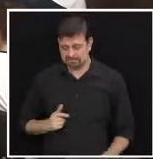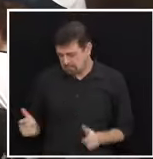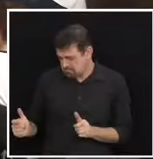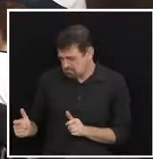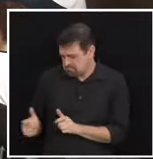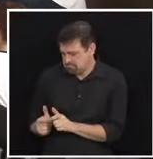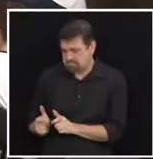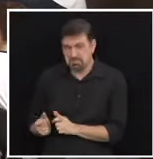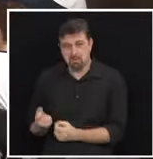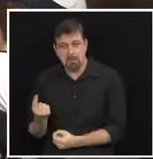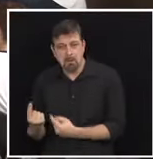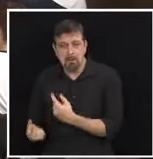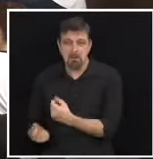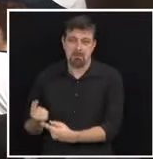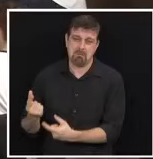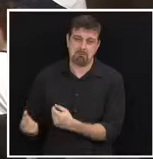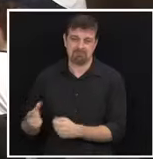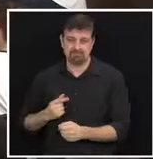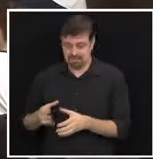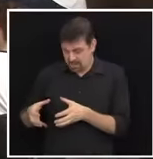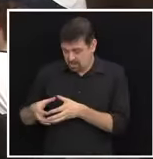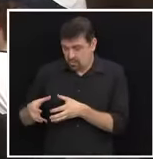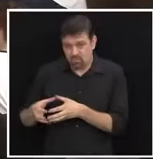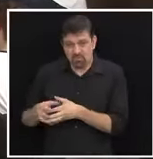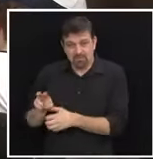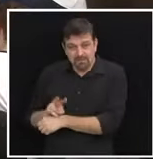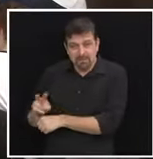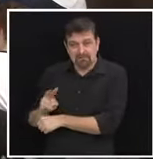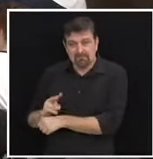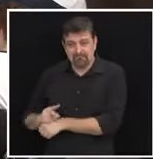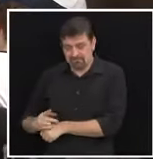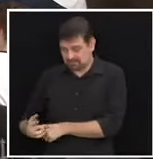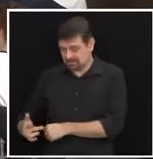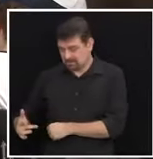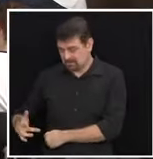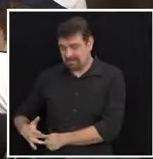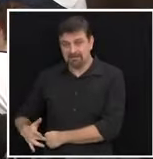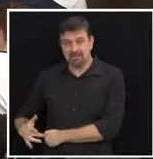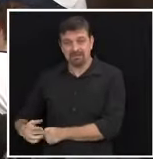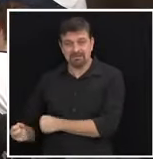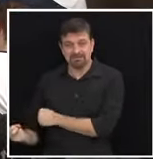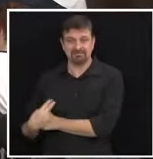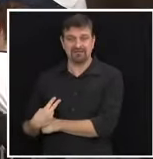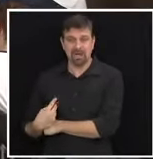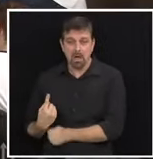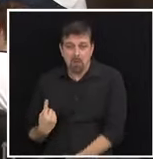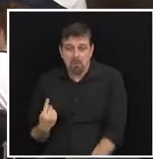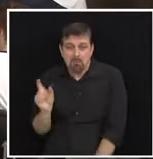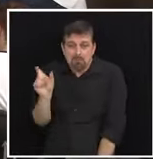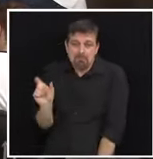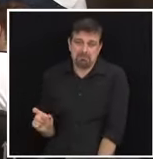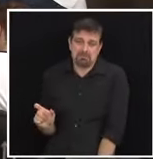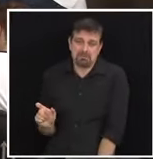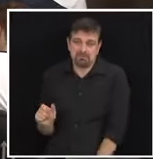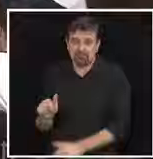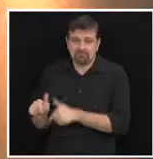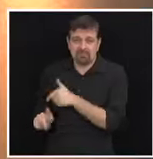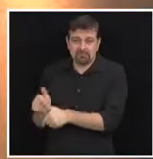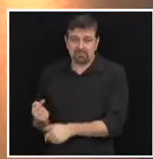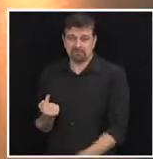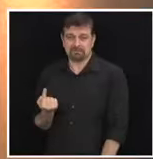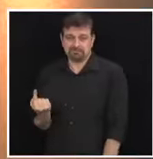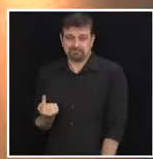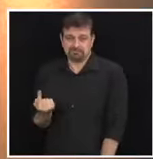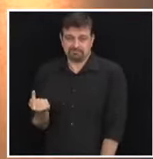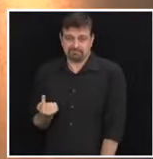pequeníssimos. Mas tem ONG de hepatites virais que é ONG de uma pessoa só. Ela trabalha com isso, mas